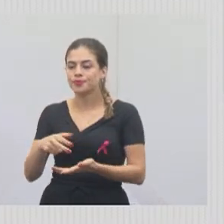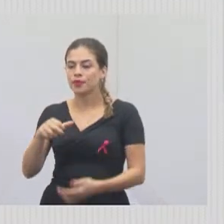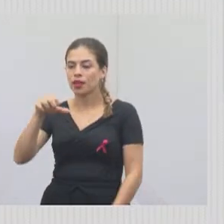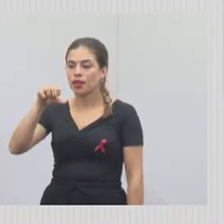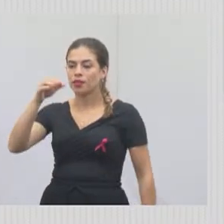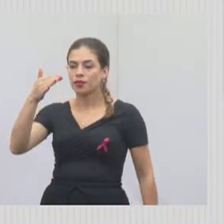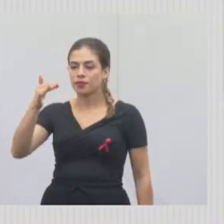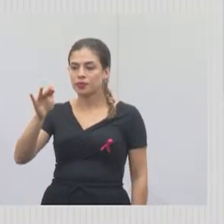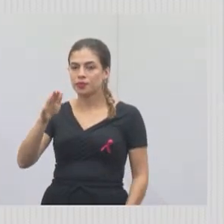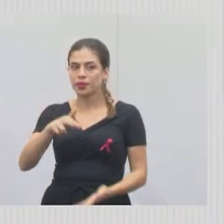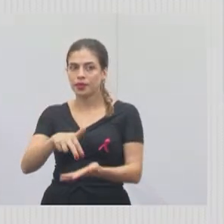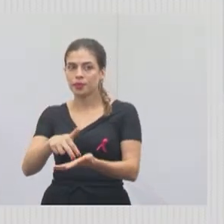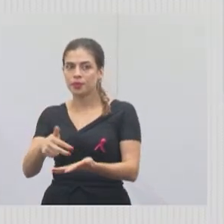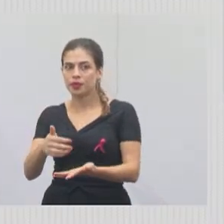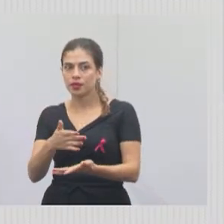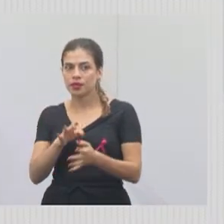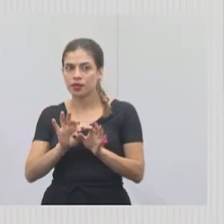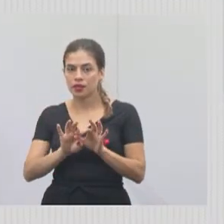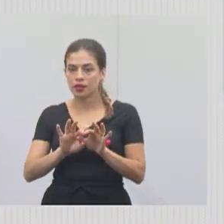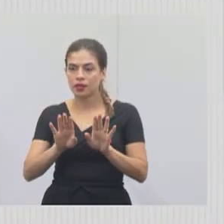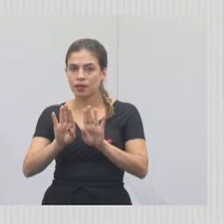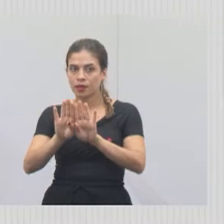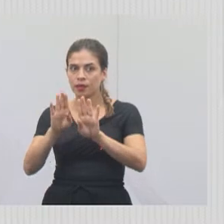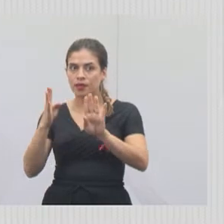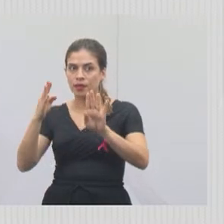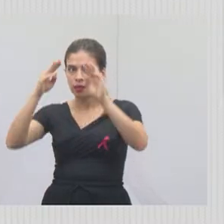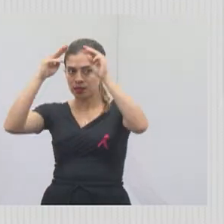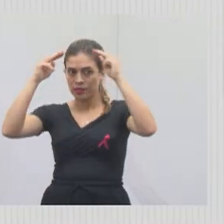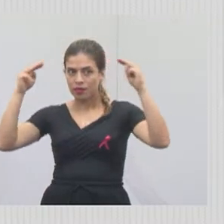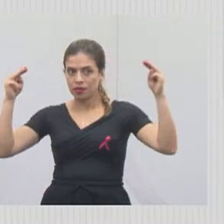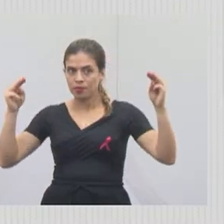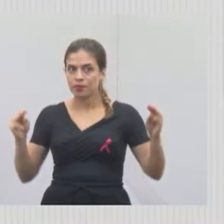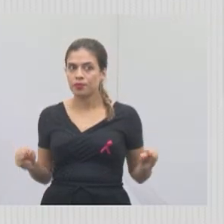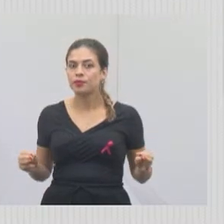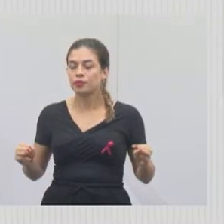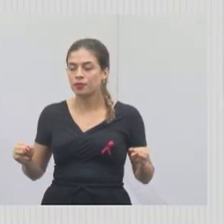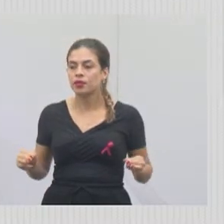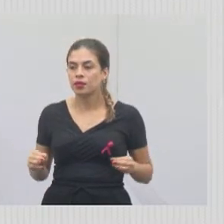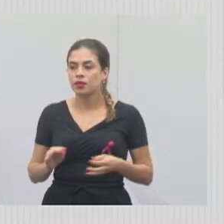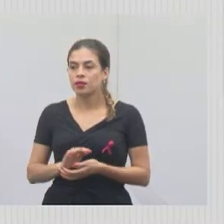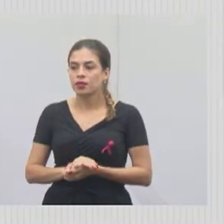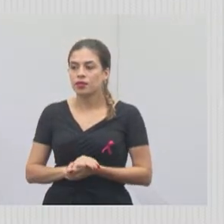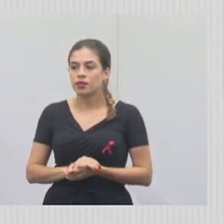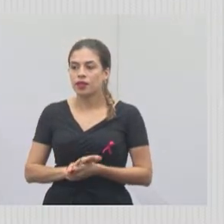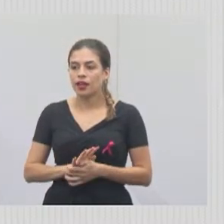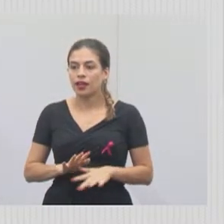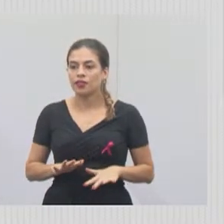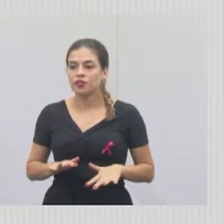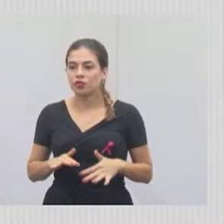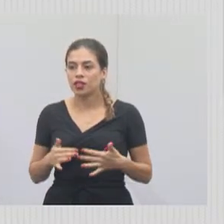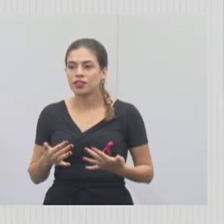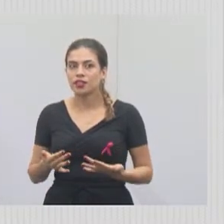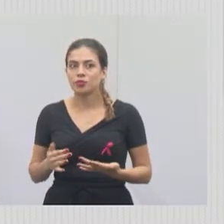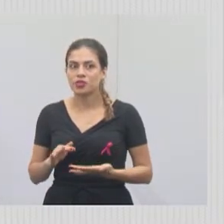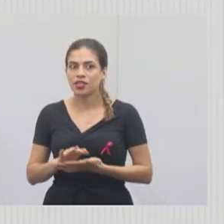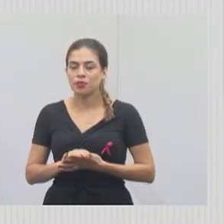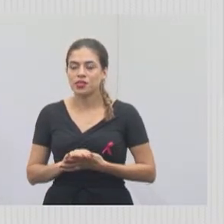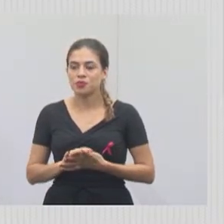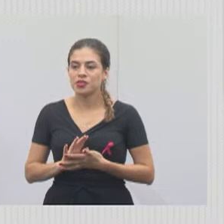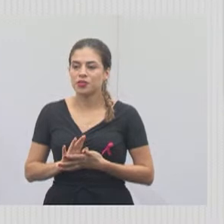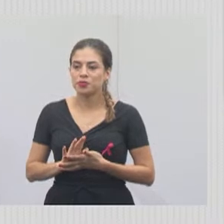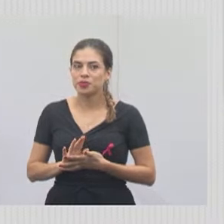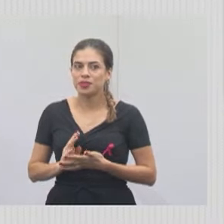9:30 da manhã, vai estar aberto o museu. Leve sua criança, vá se divertir no museu, vai ser um momento muito importante. Tem